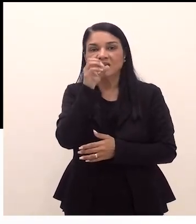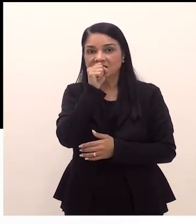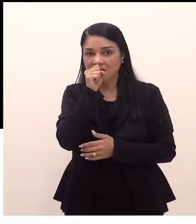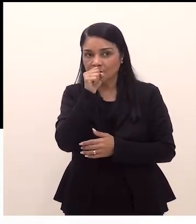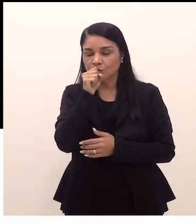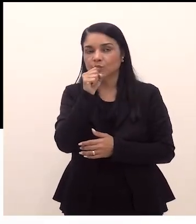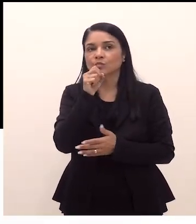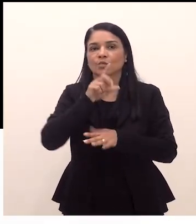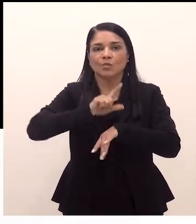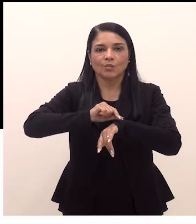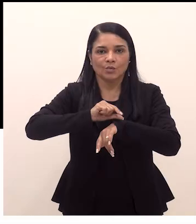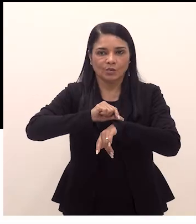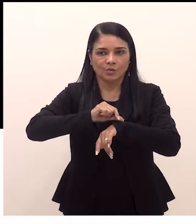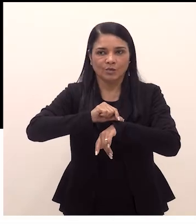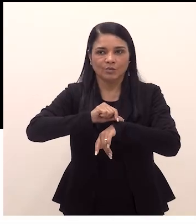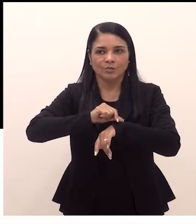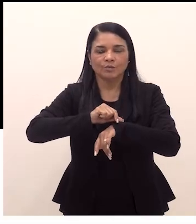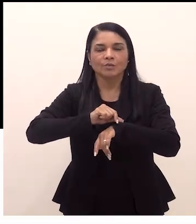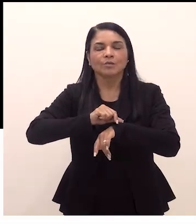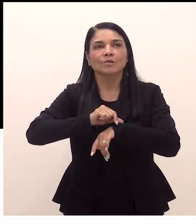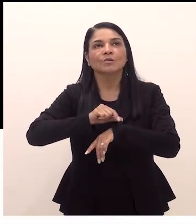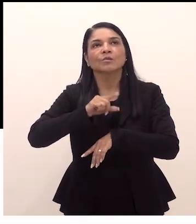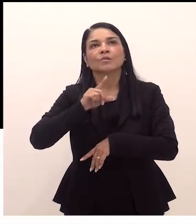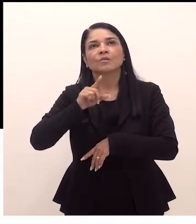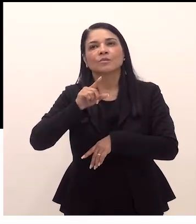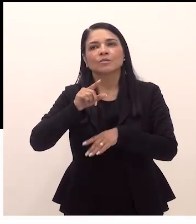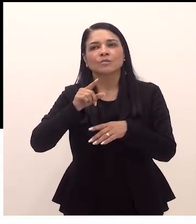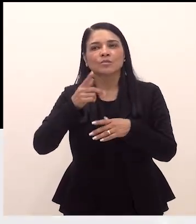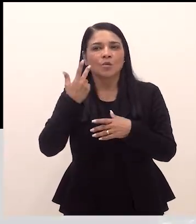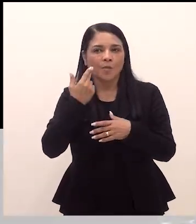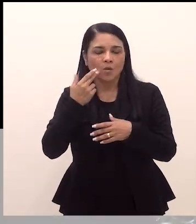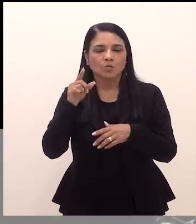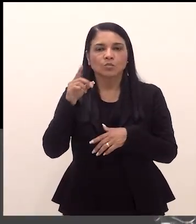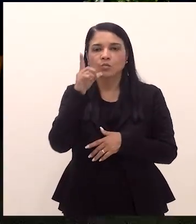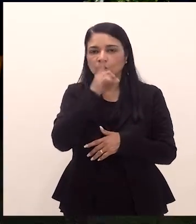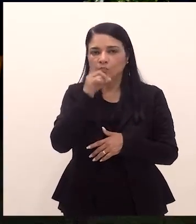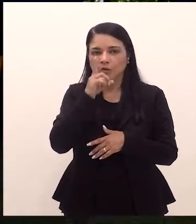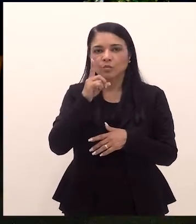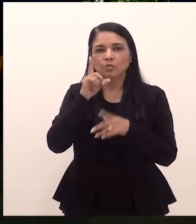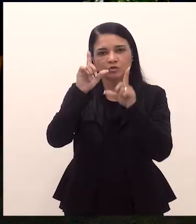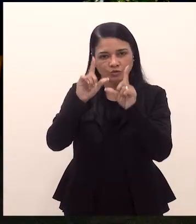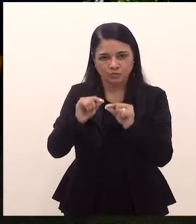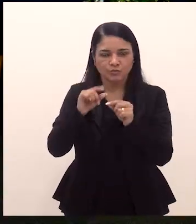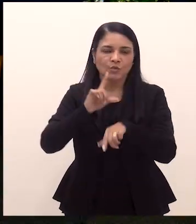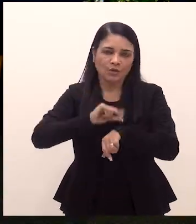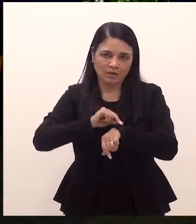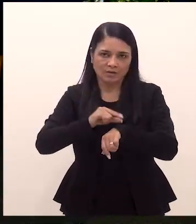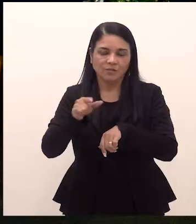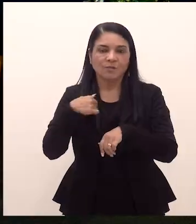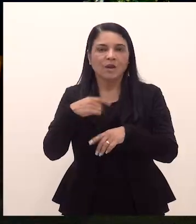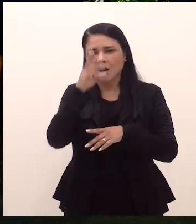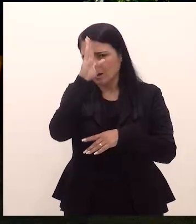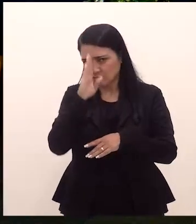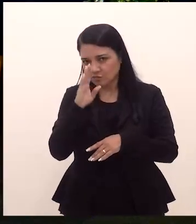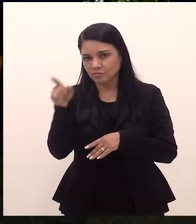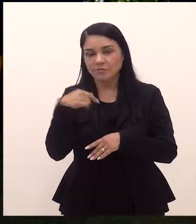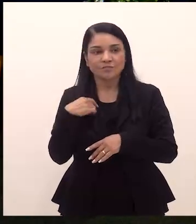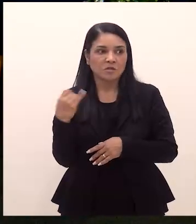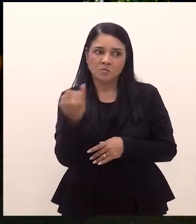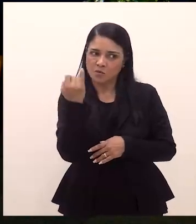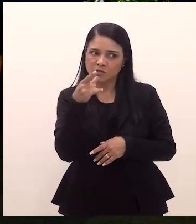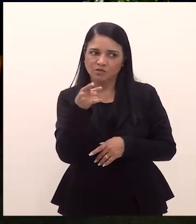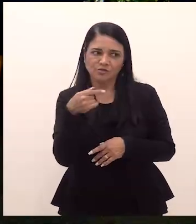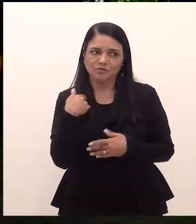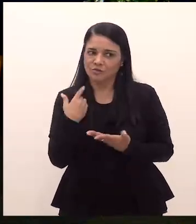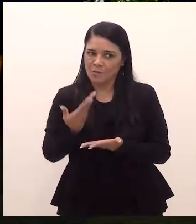segunda a sábado, e um horário mais reduzido durante o domingo. também. Gratuito? Gratuito. Olha que beleza, então não dá para ninguém